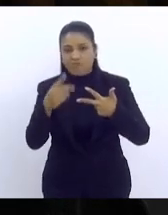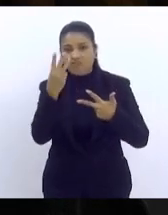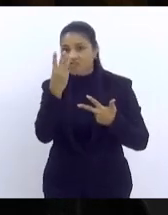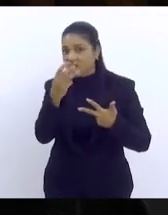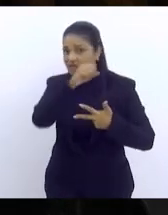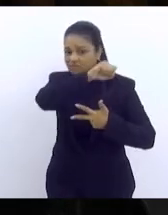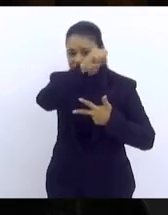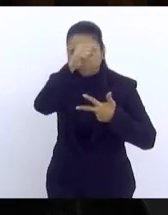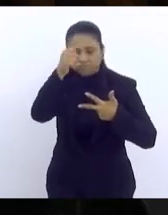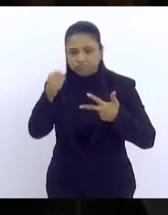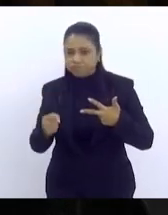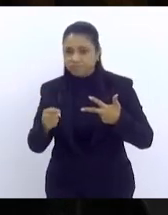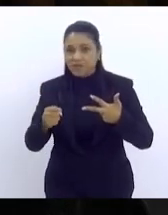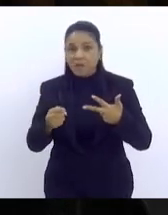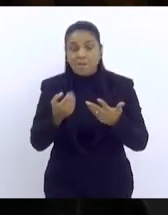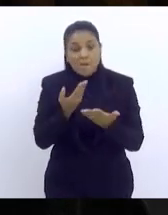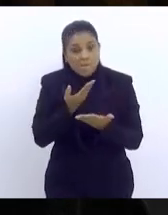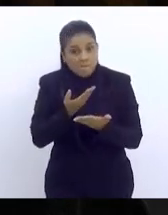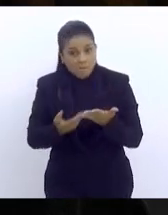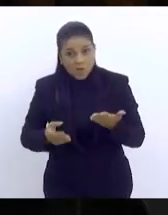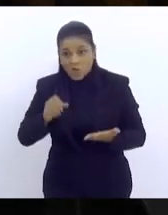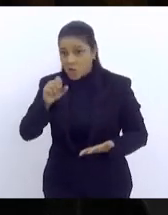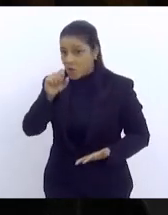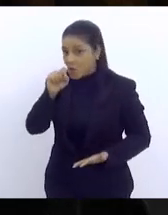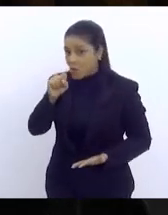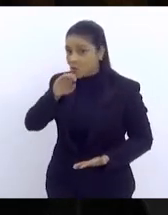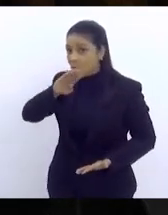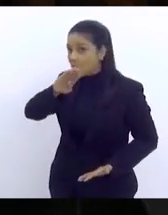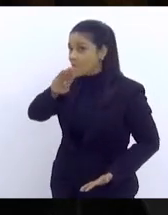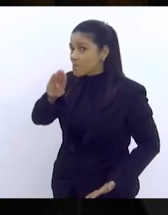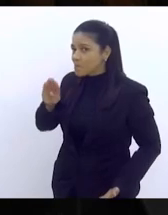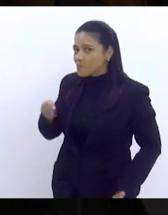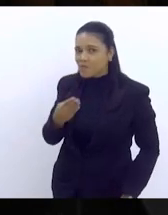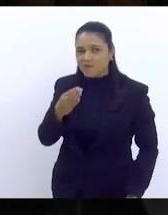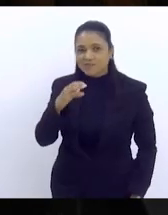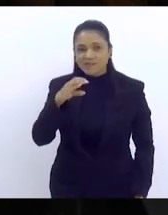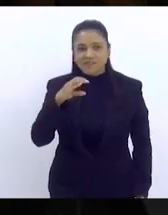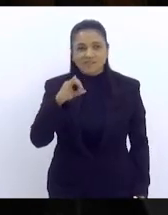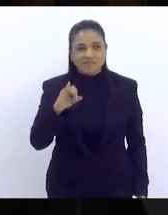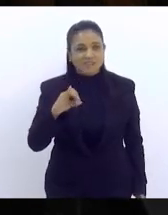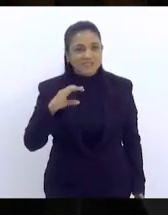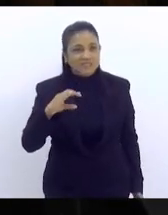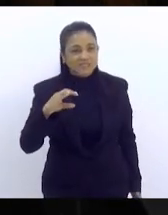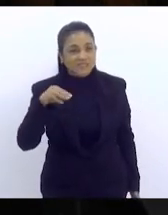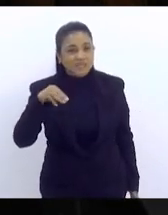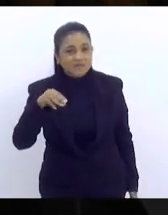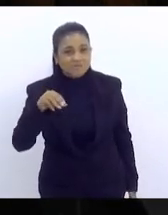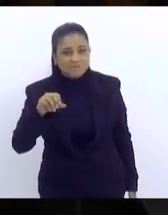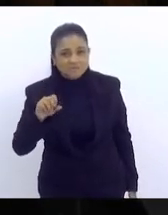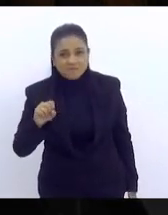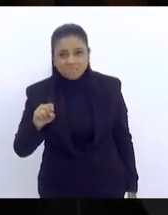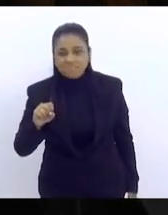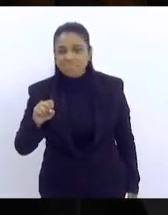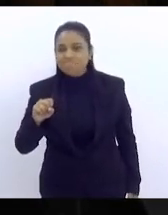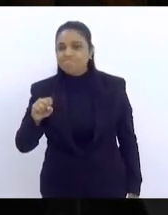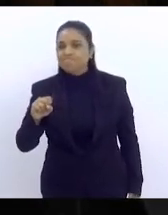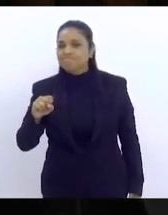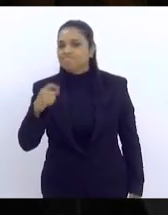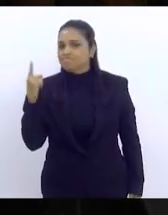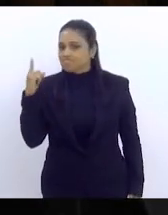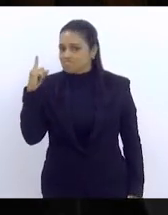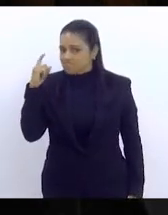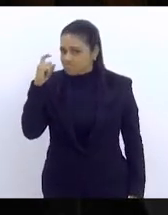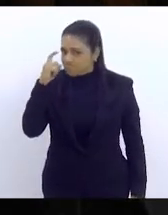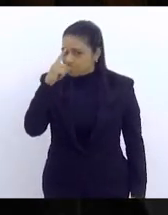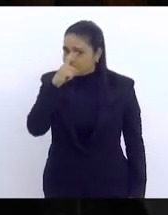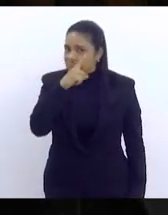8 bilhões de ICMS é uma pancada muito grande